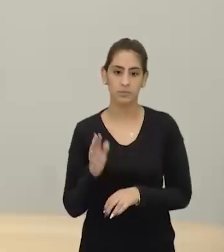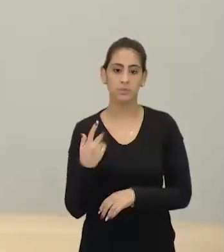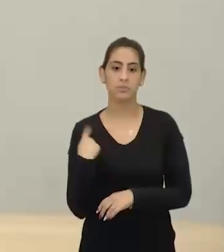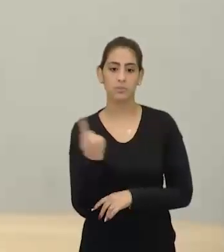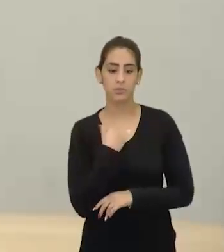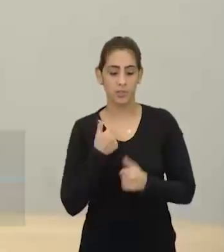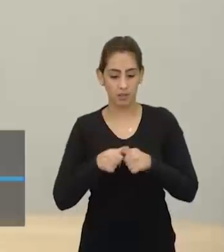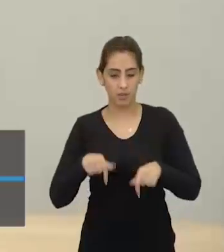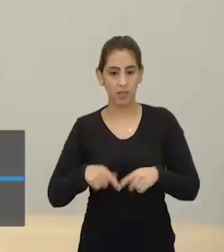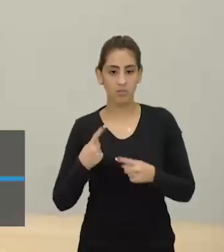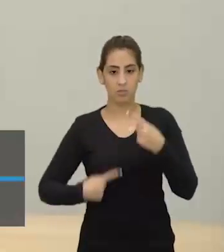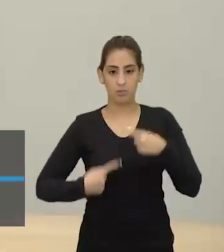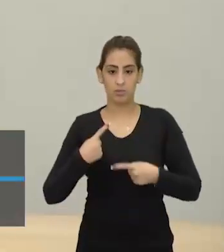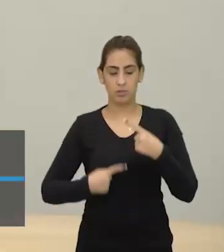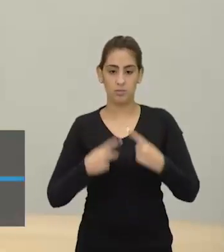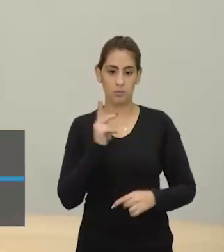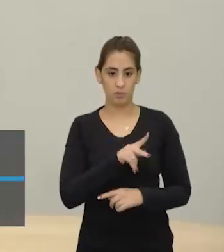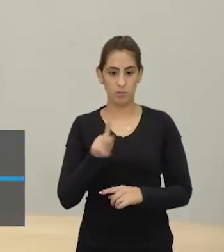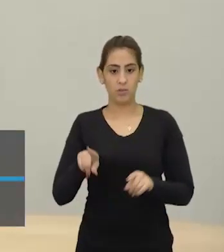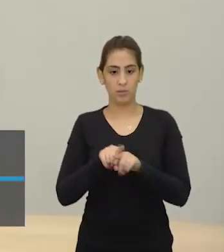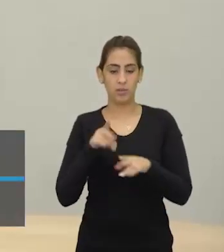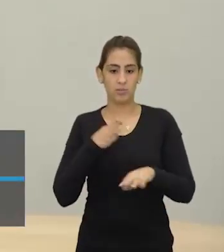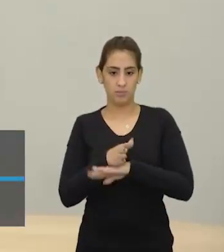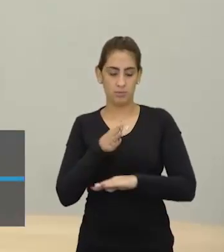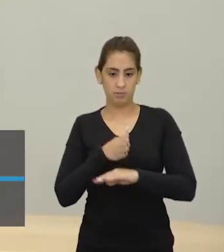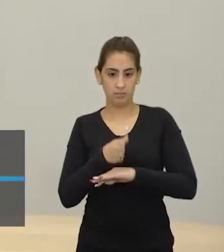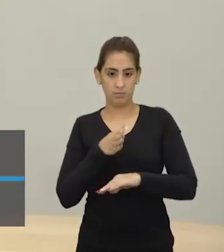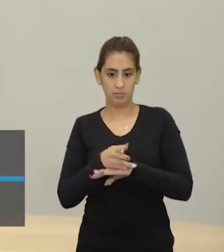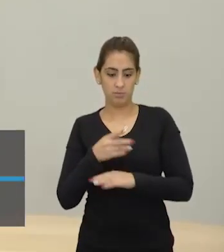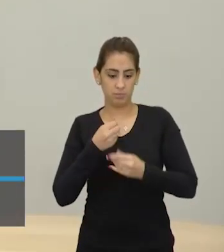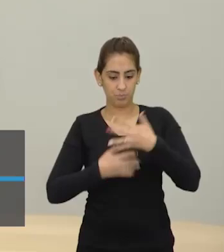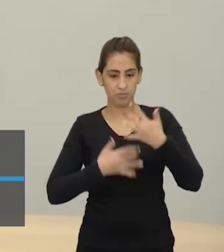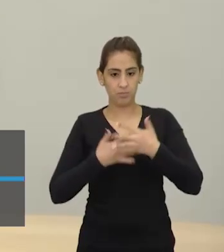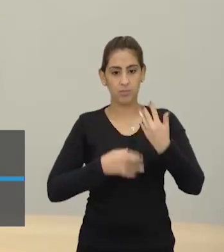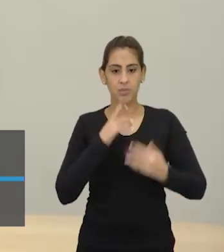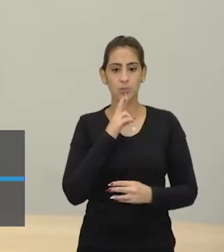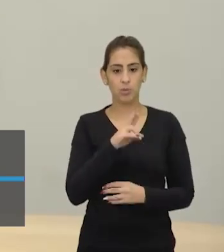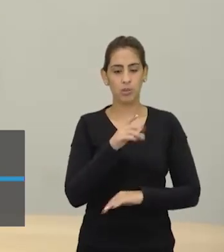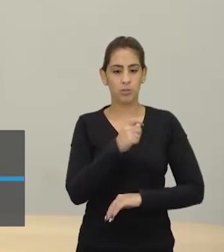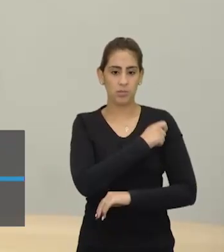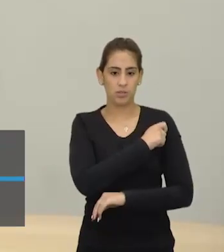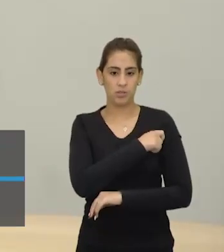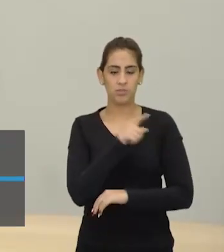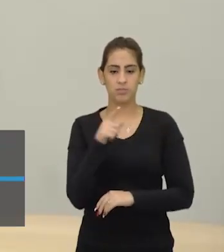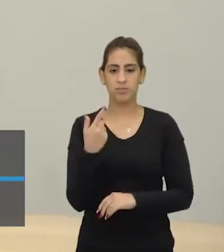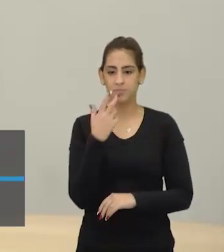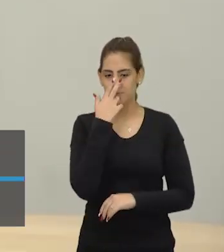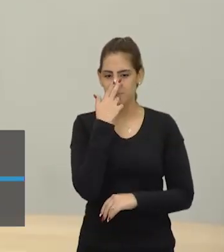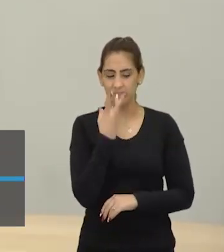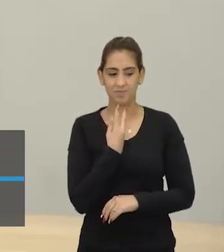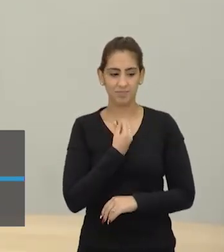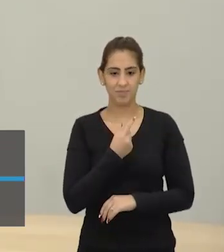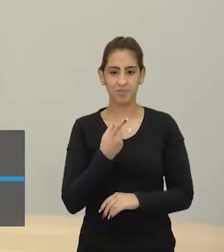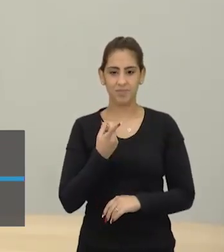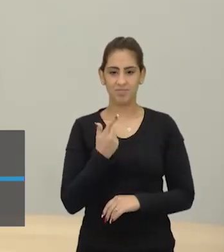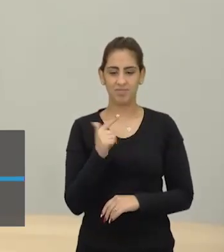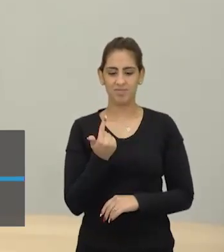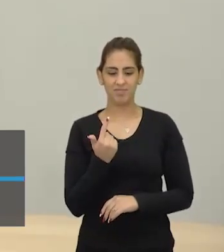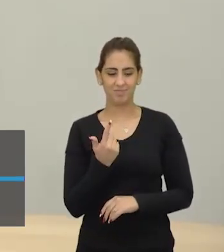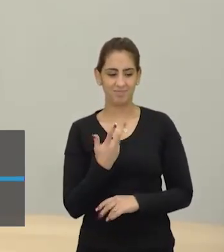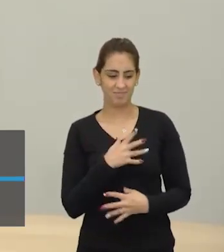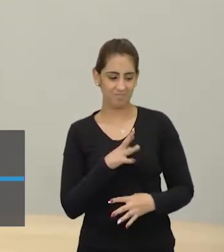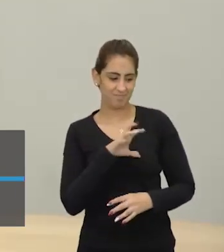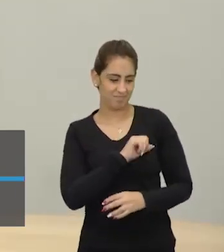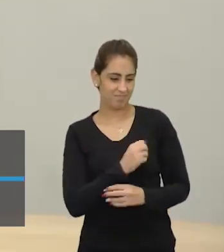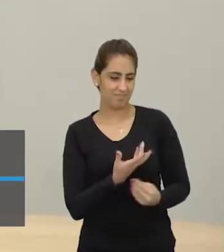A gente estava aqui discutindo, os professores também participando, respondendo, os alunos, né? Esse desgosto, né? A professora colocou, a professora